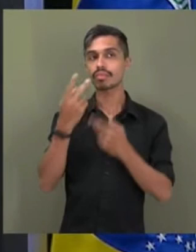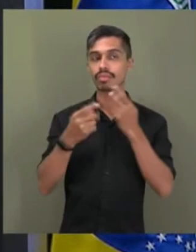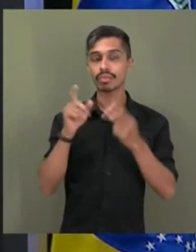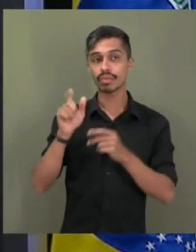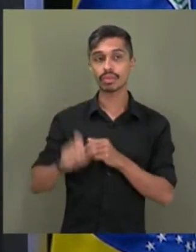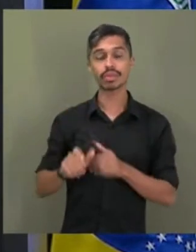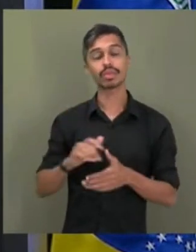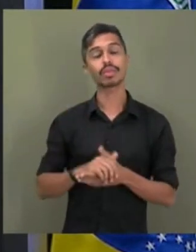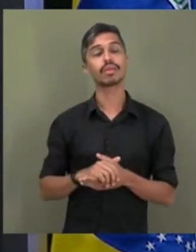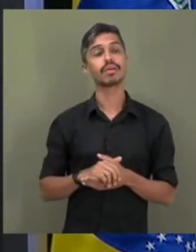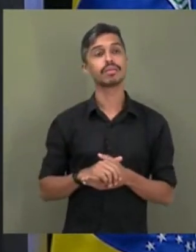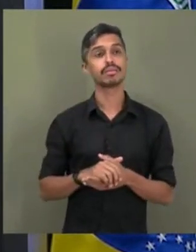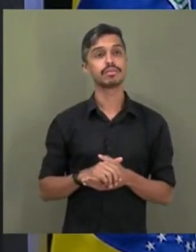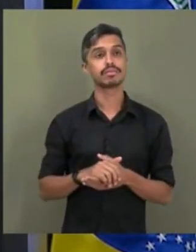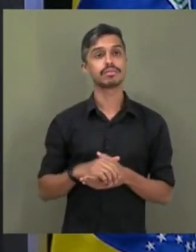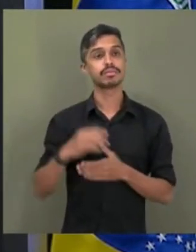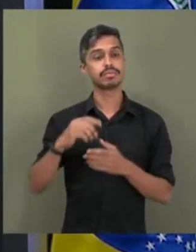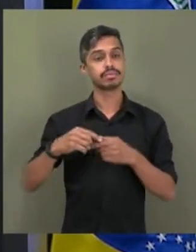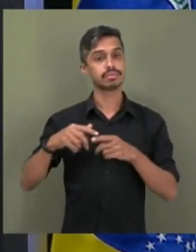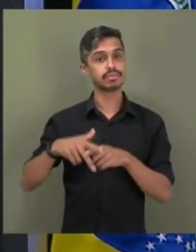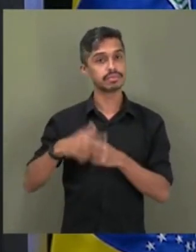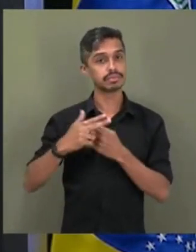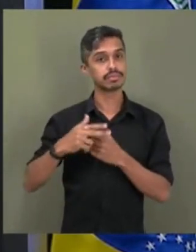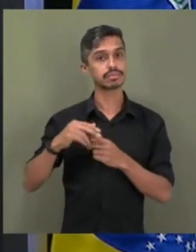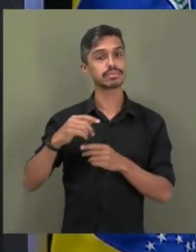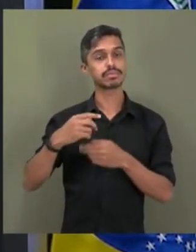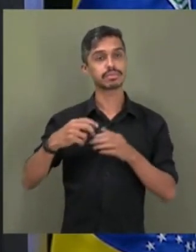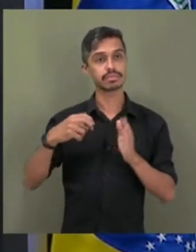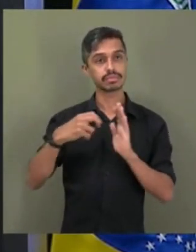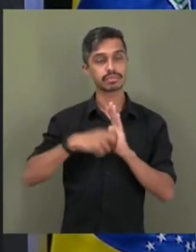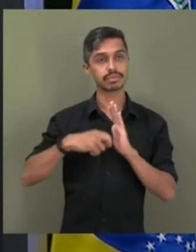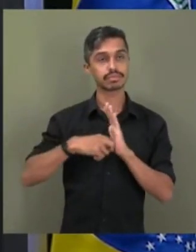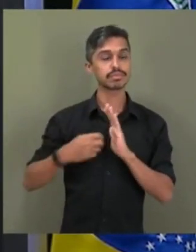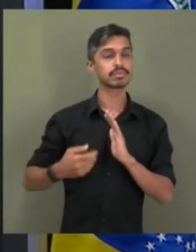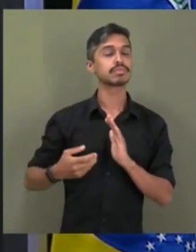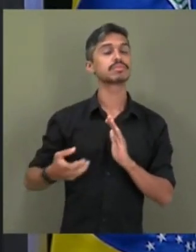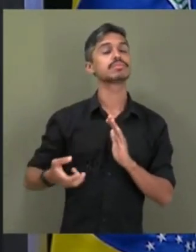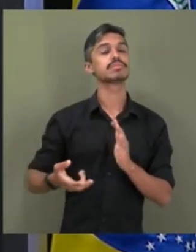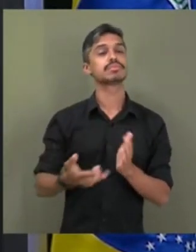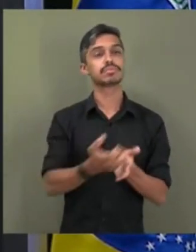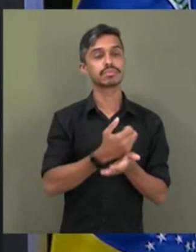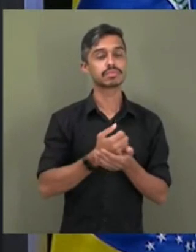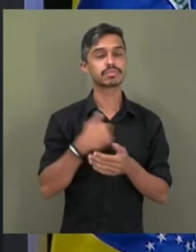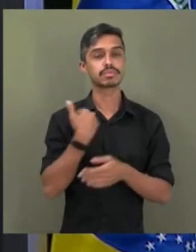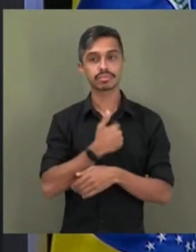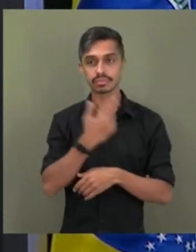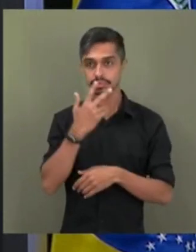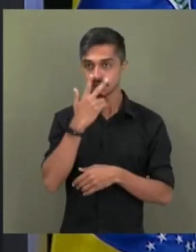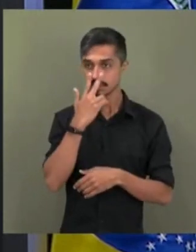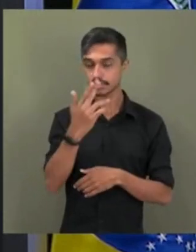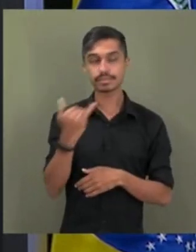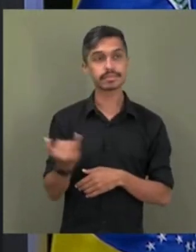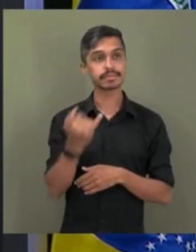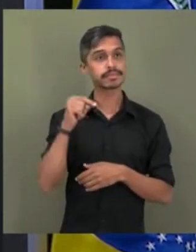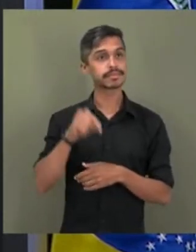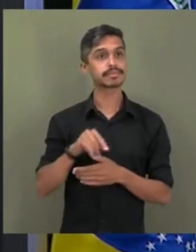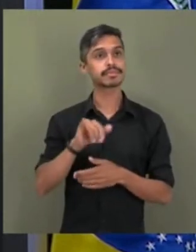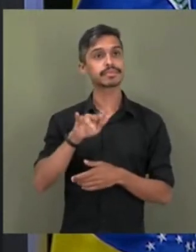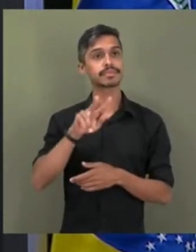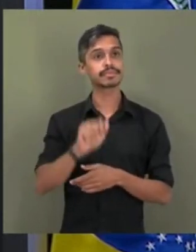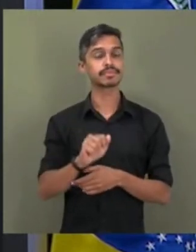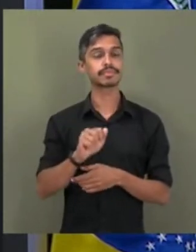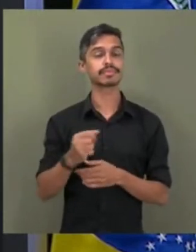tributária. Porque nós avançamos, nós trabalhamos com a ideia de que o IVA seria único. E